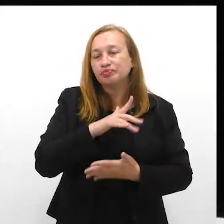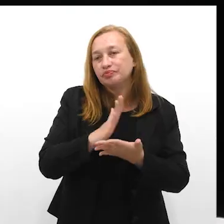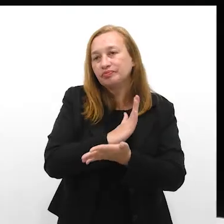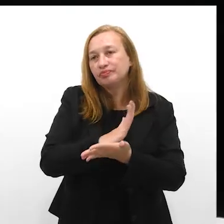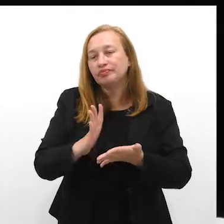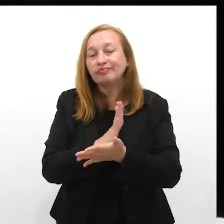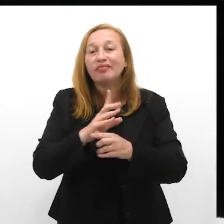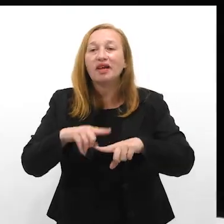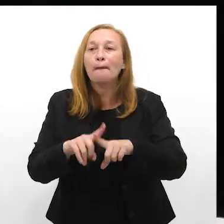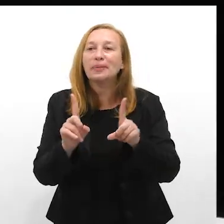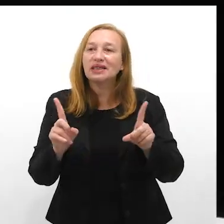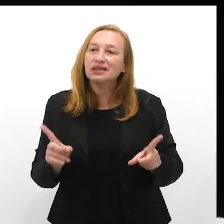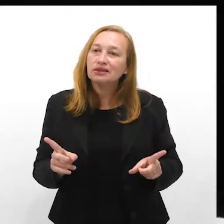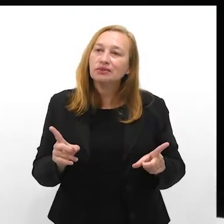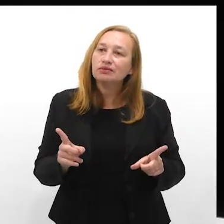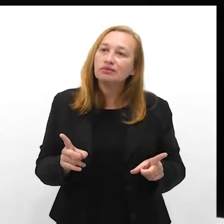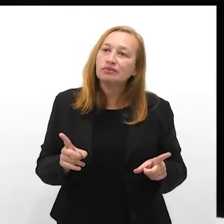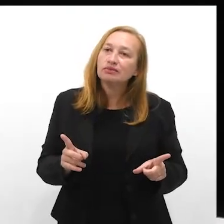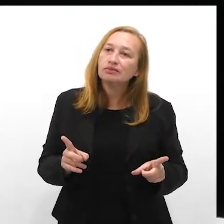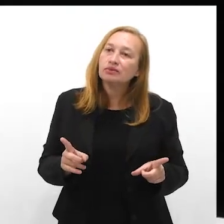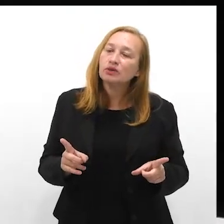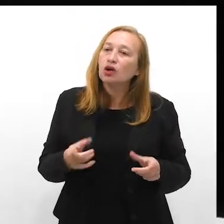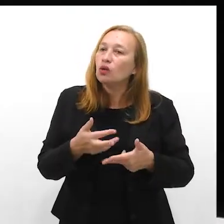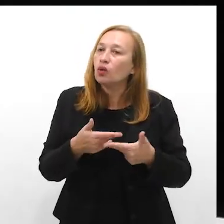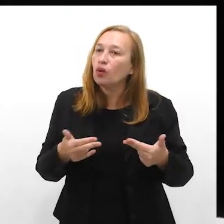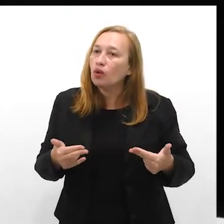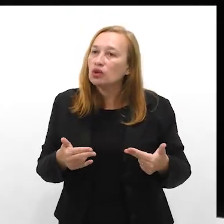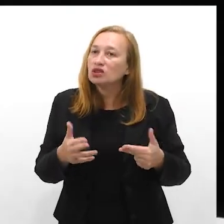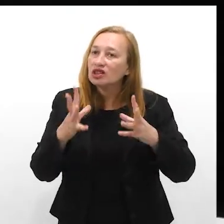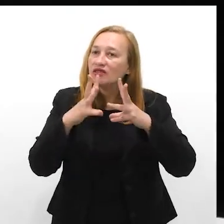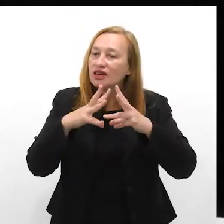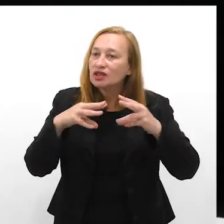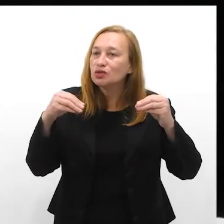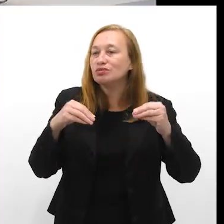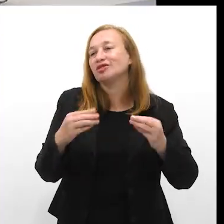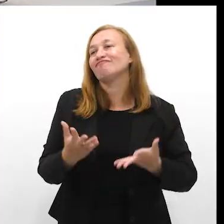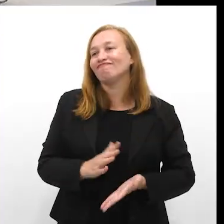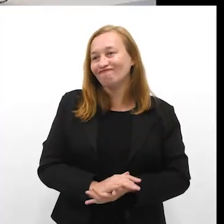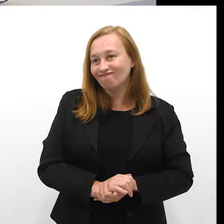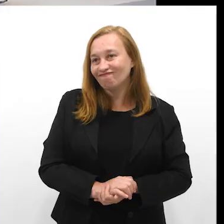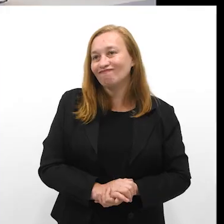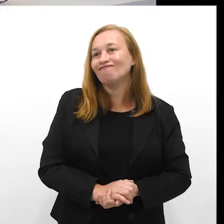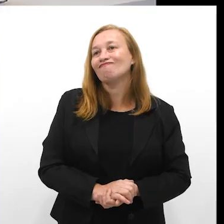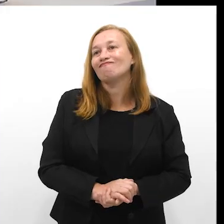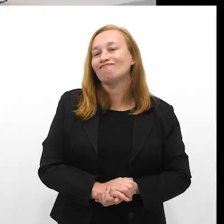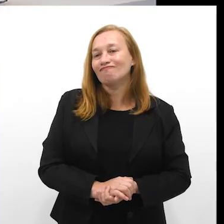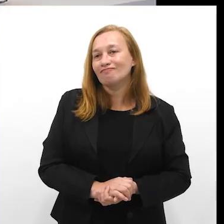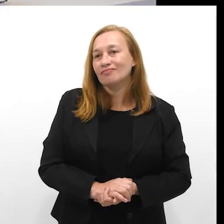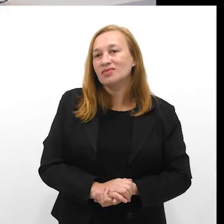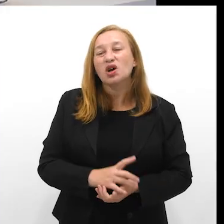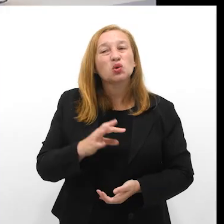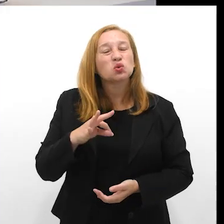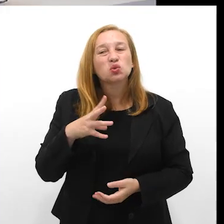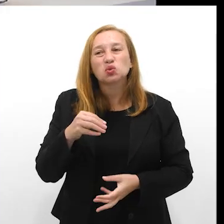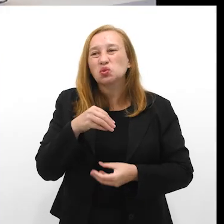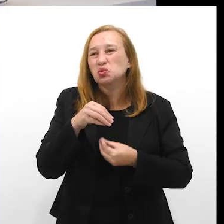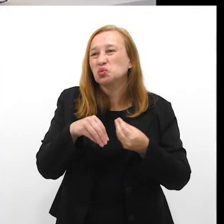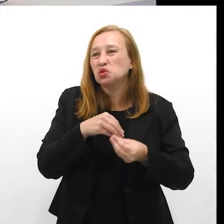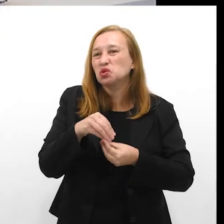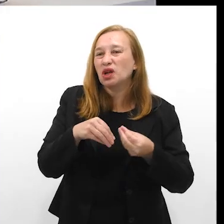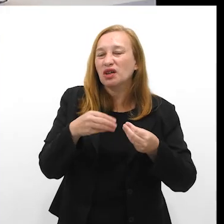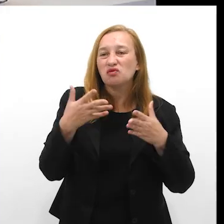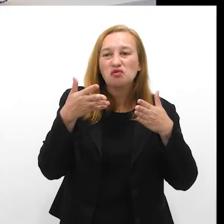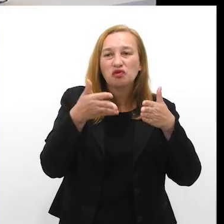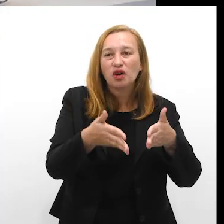assim, elas até conseguem, mas é algo que daqui a pouco vai deixar a desejar demais. Porque tá